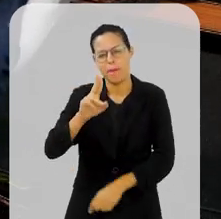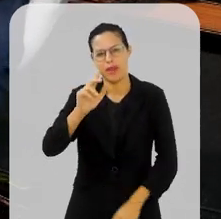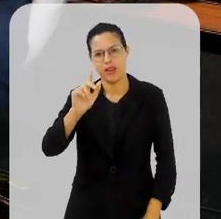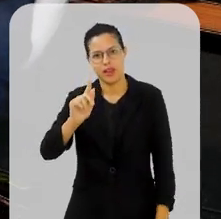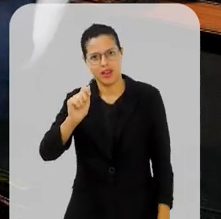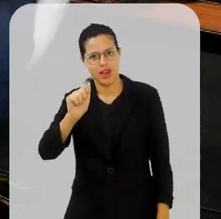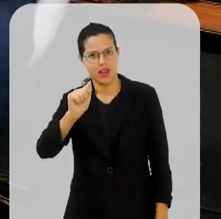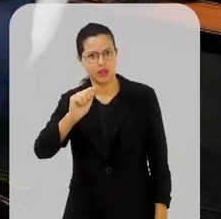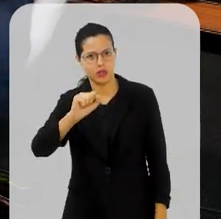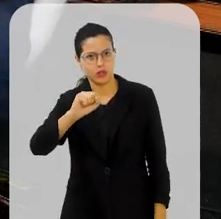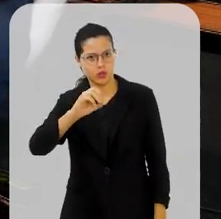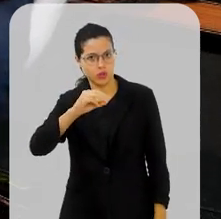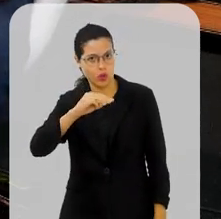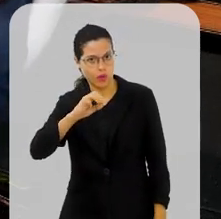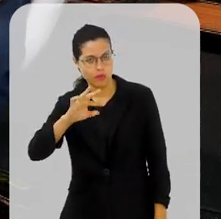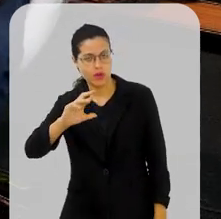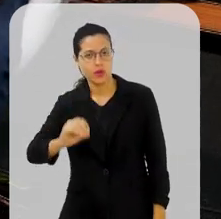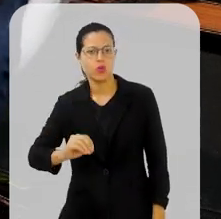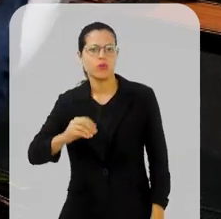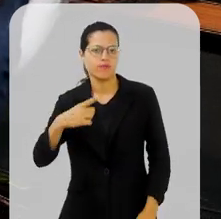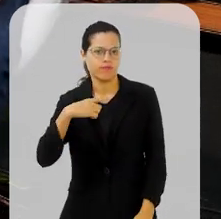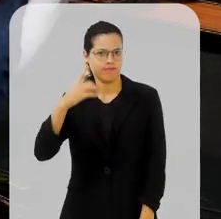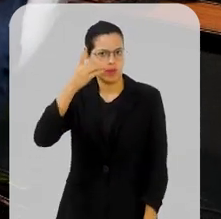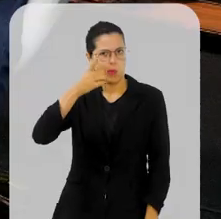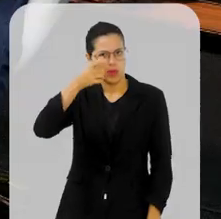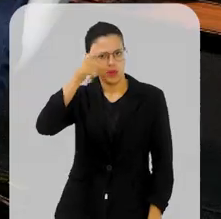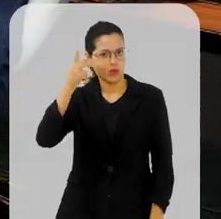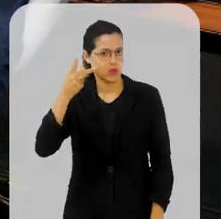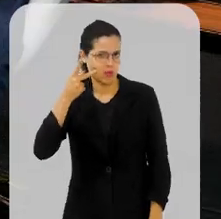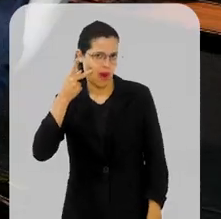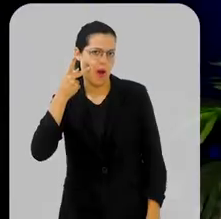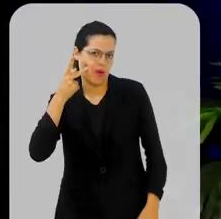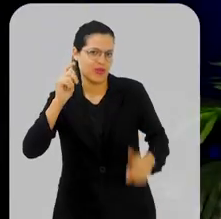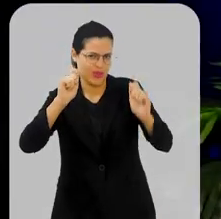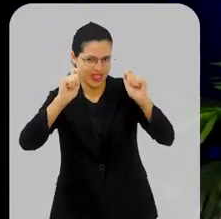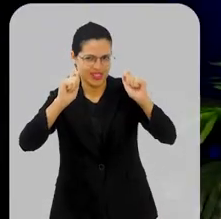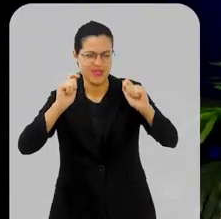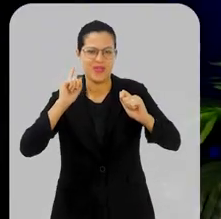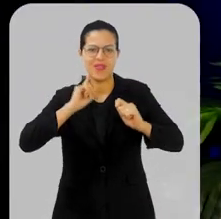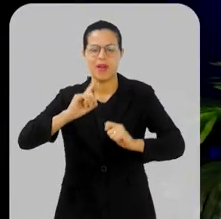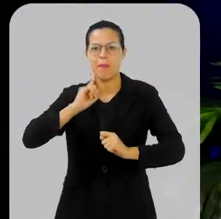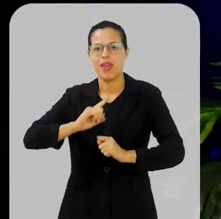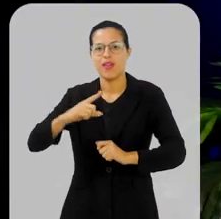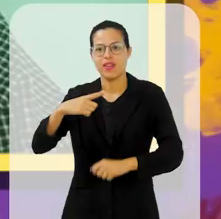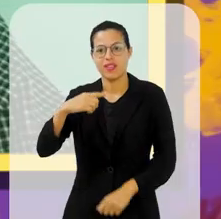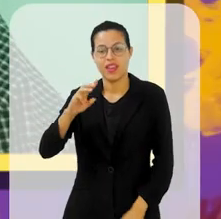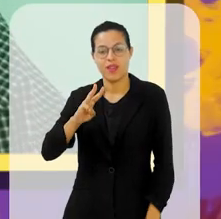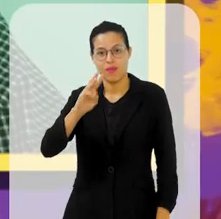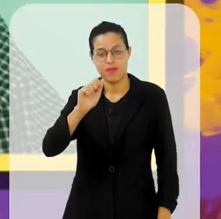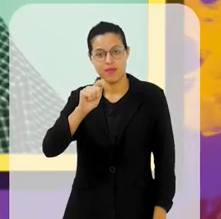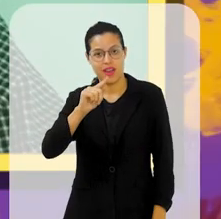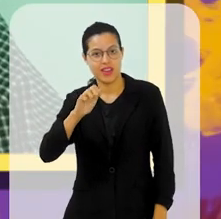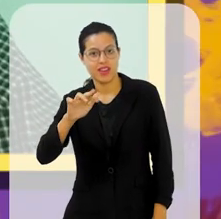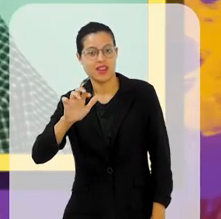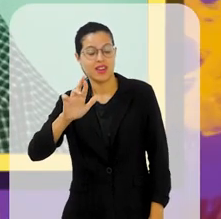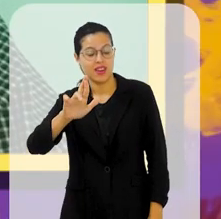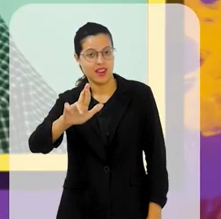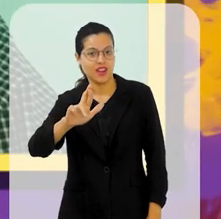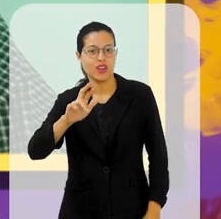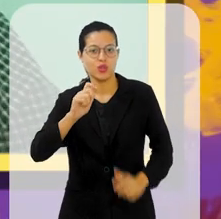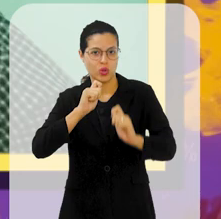Nós temos aqui no nosso estúdio o deputado Luiz Paulo, que é torcedor do Flamengo, e o Wagner Menezes, que é jornalista,